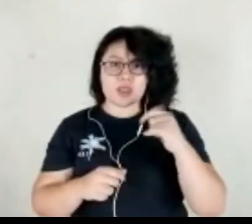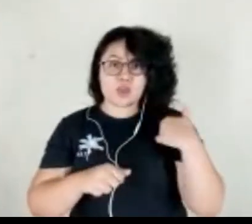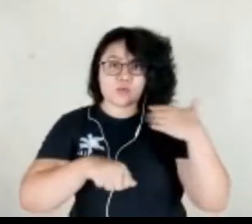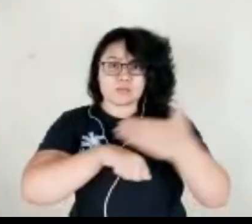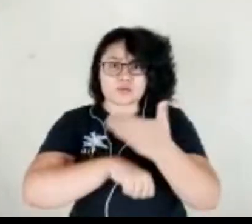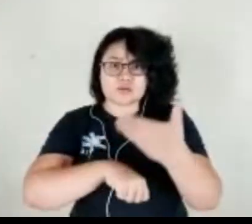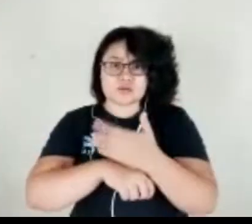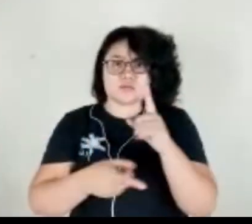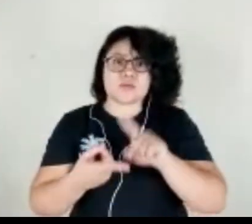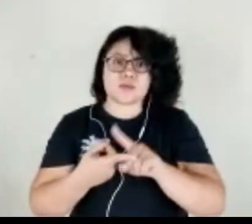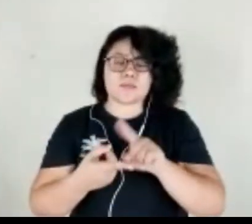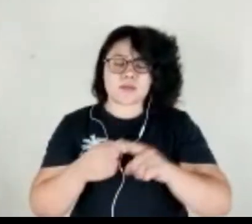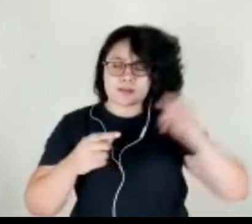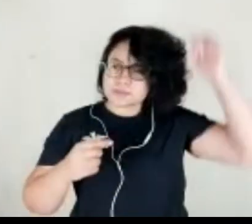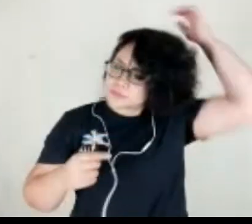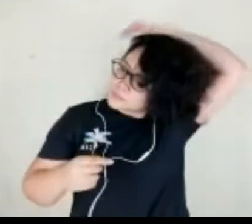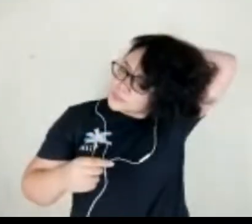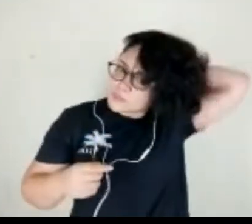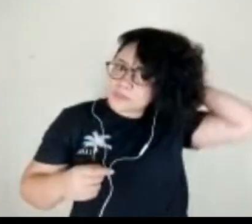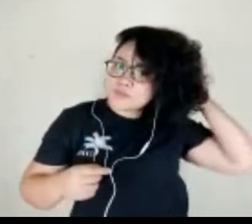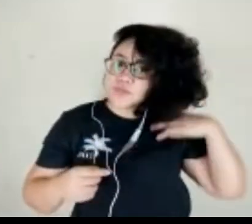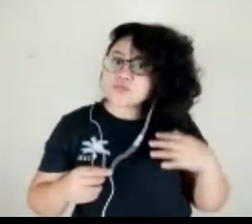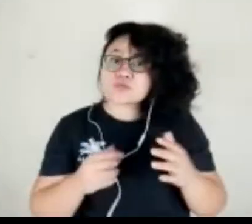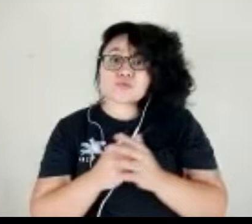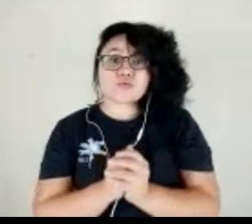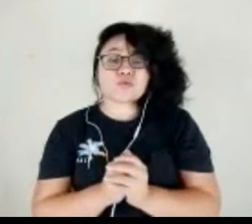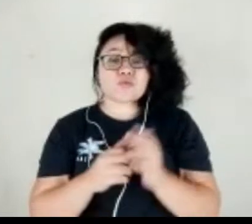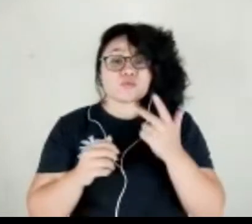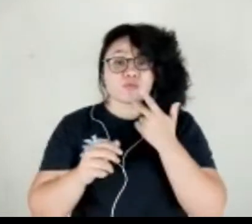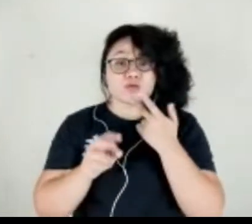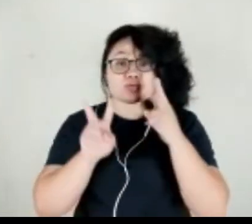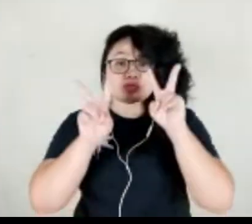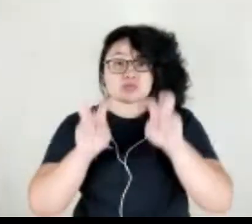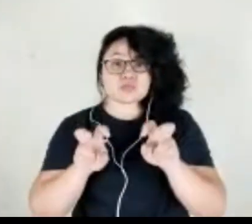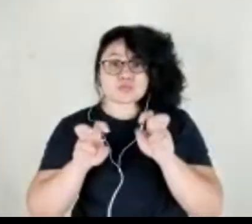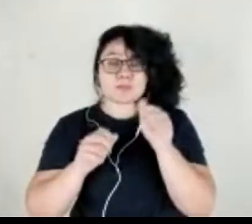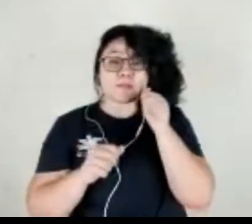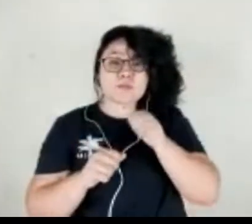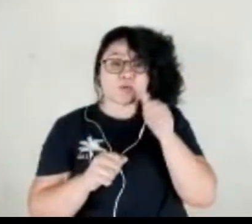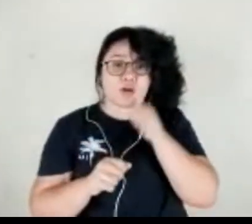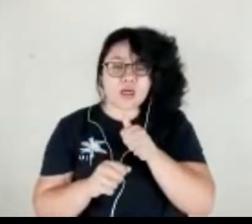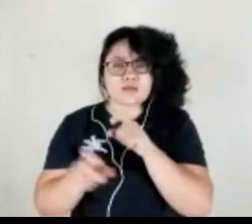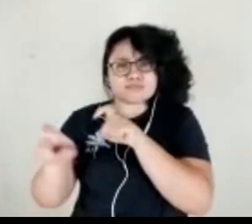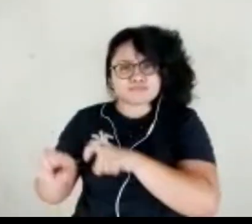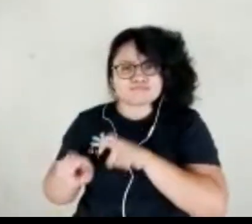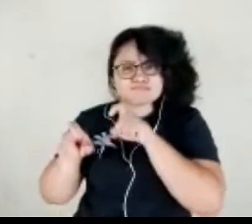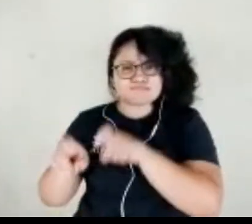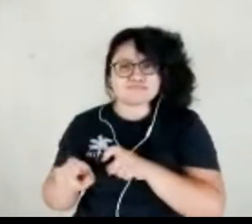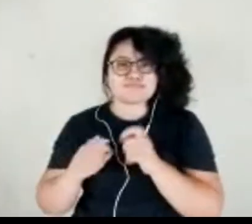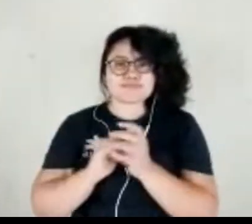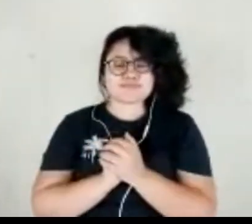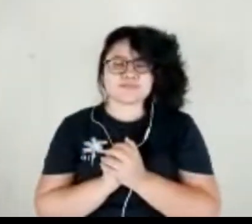membro, que fala de mulheres agricultoras, de uma consciência...